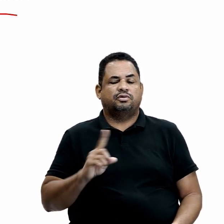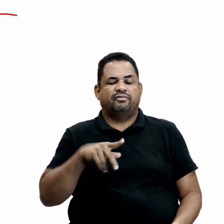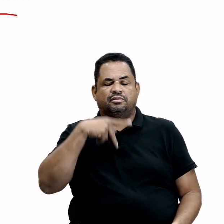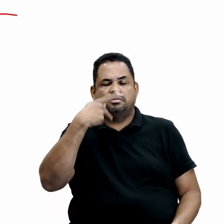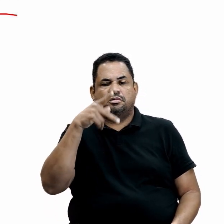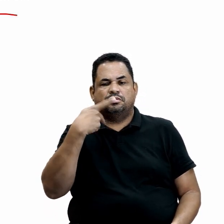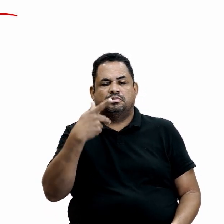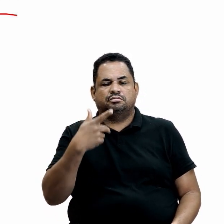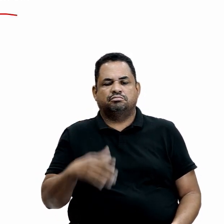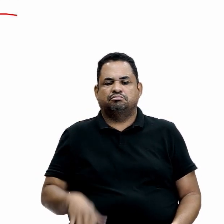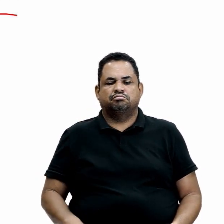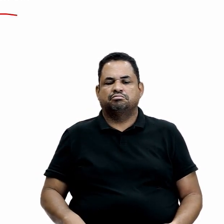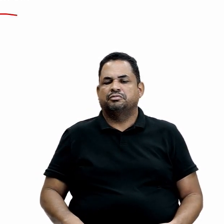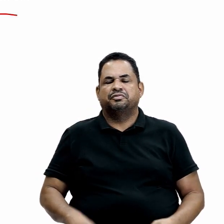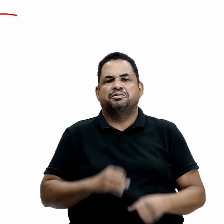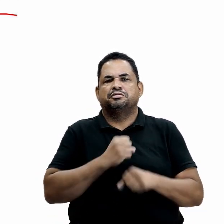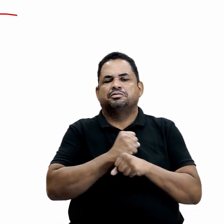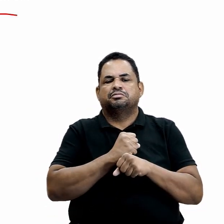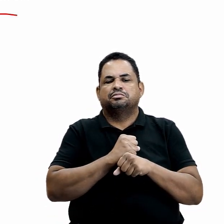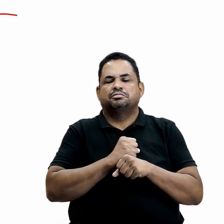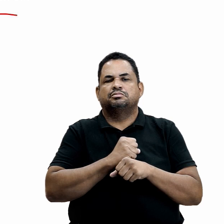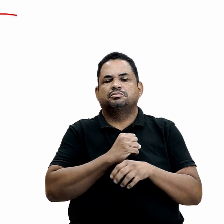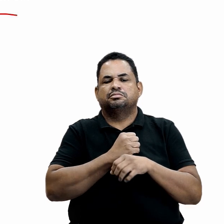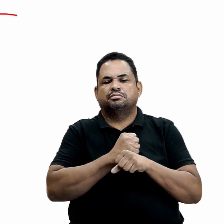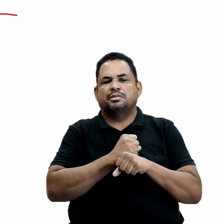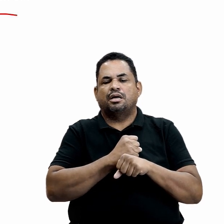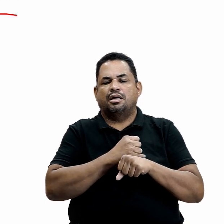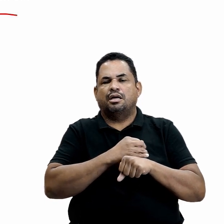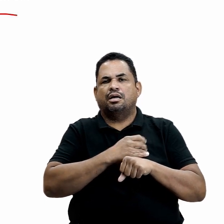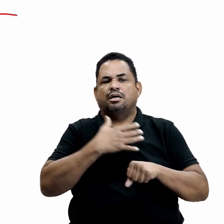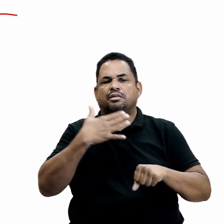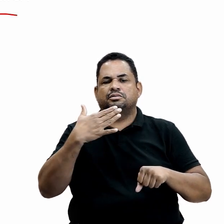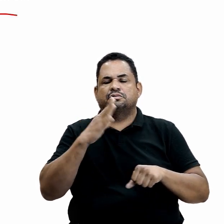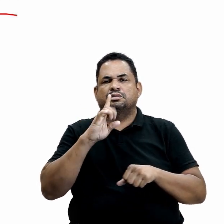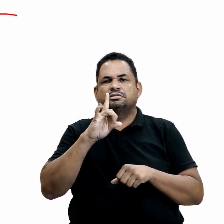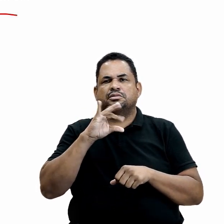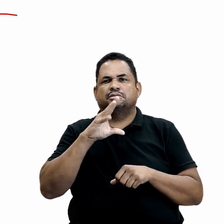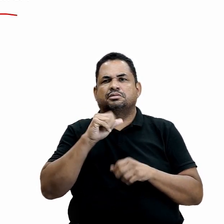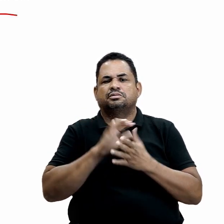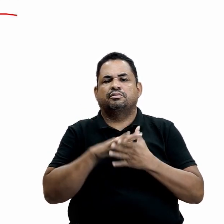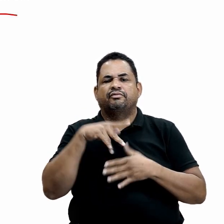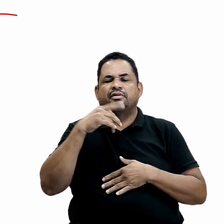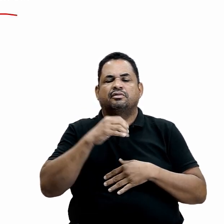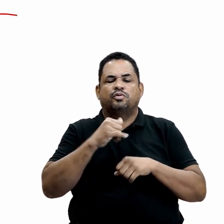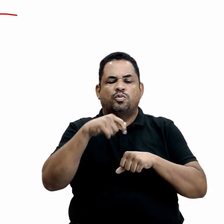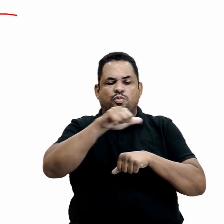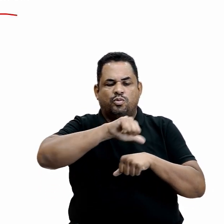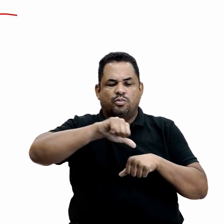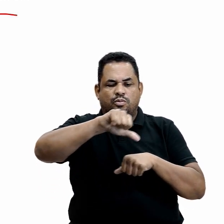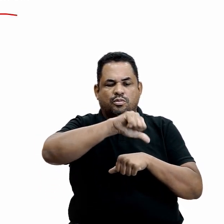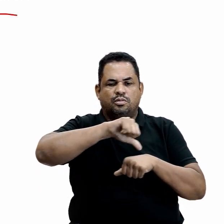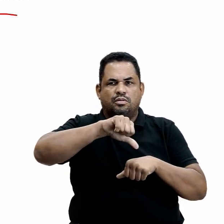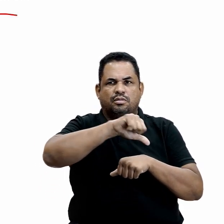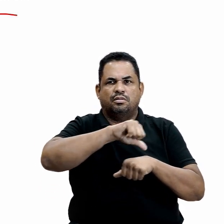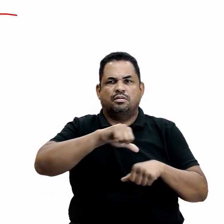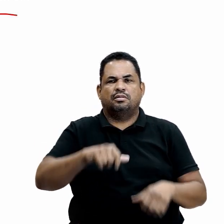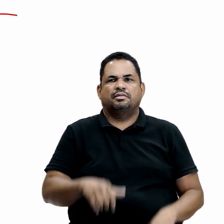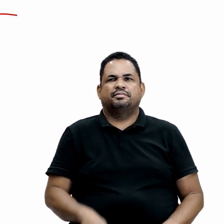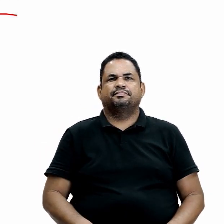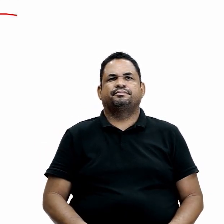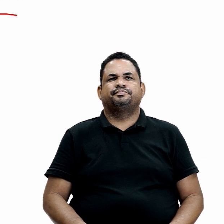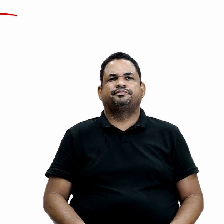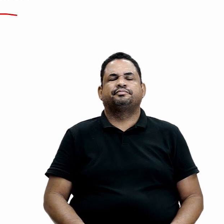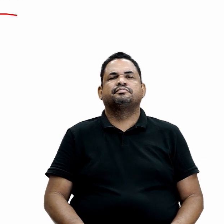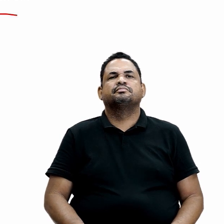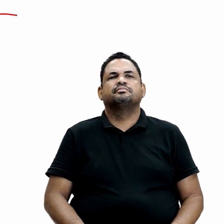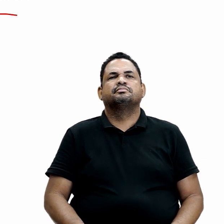falando do ácido acético, eu estou dizendo o vinagre. Então, consequentemente, em cima está